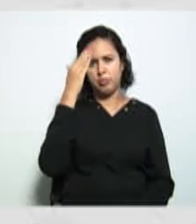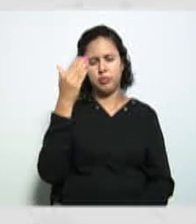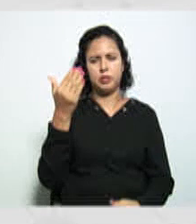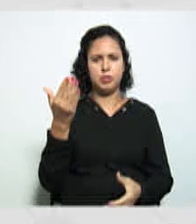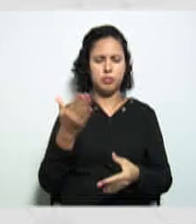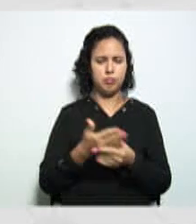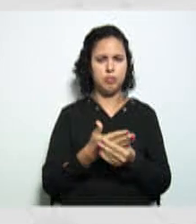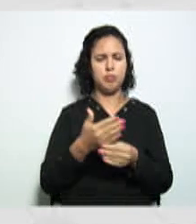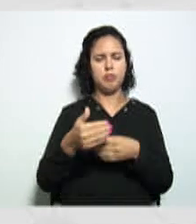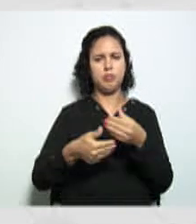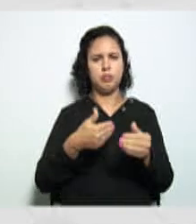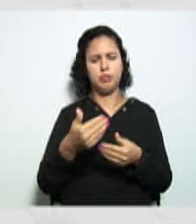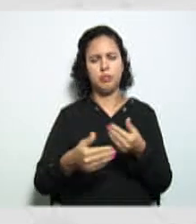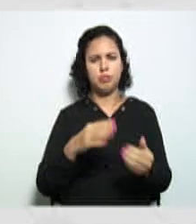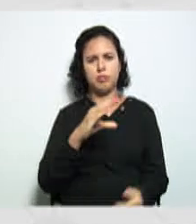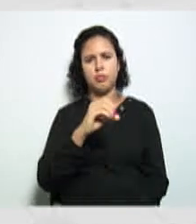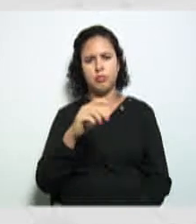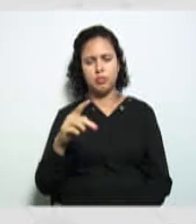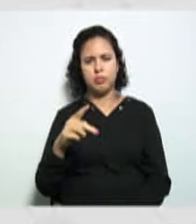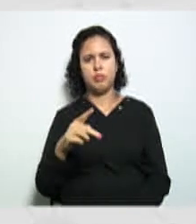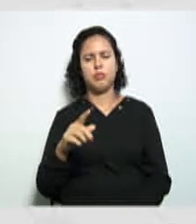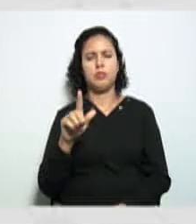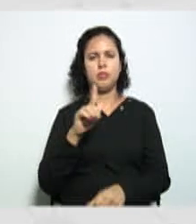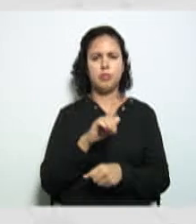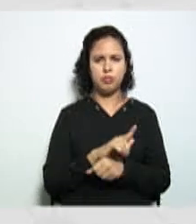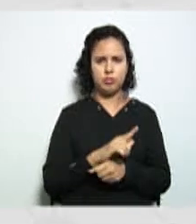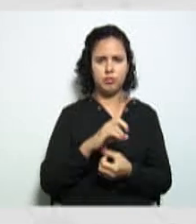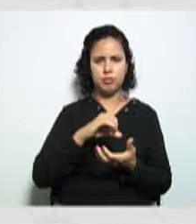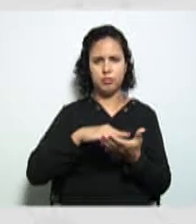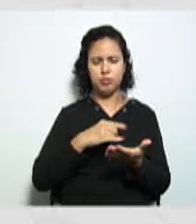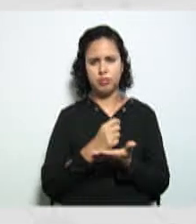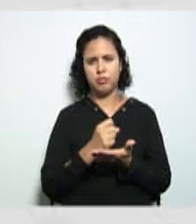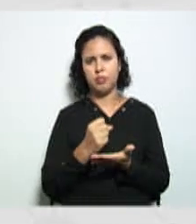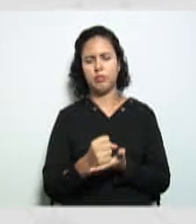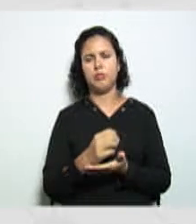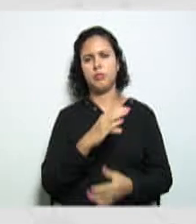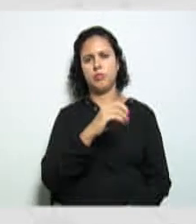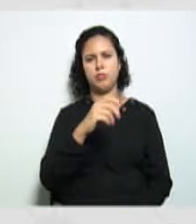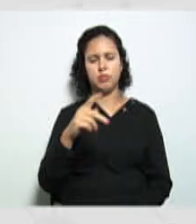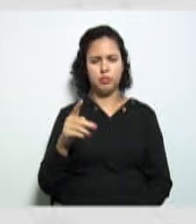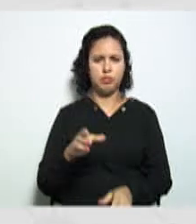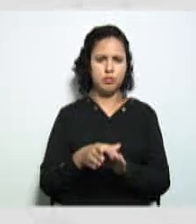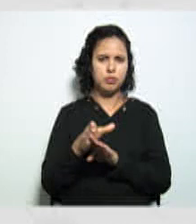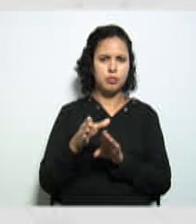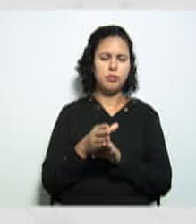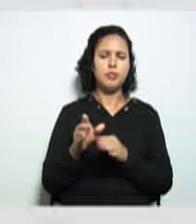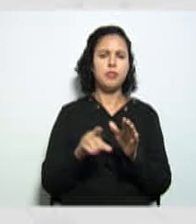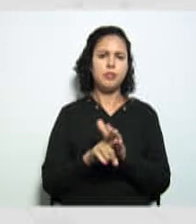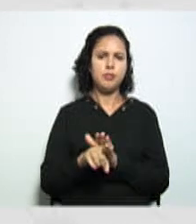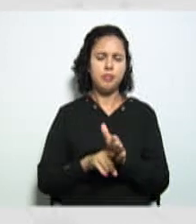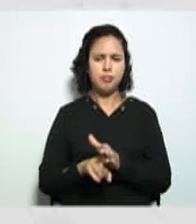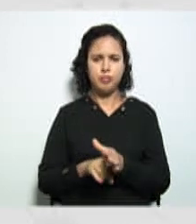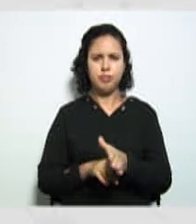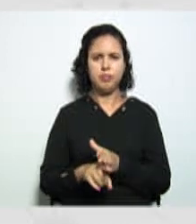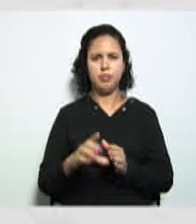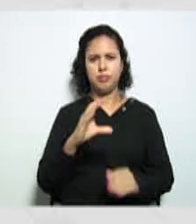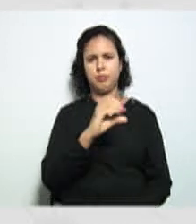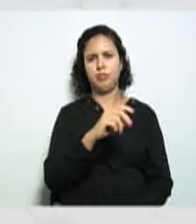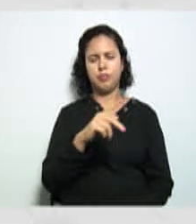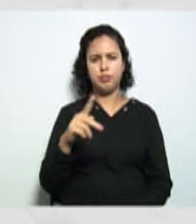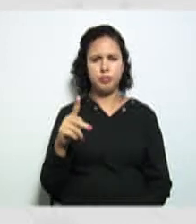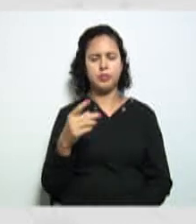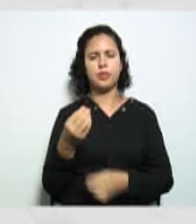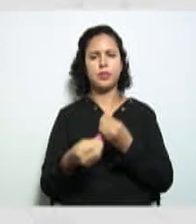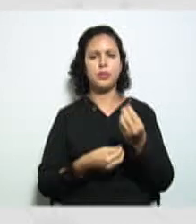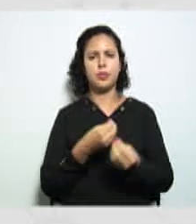processos cooperativos, atuar na gestão da cooperativa, orientar pesquisas cooperativas. Como é